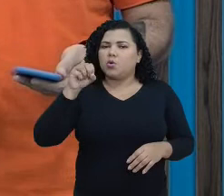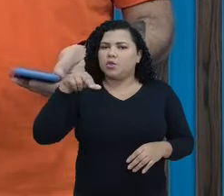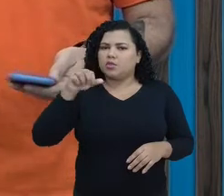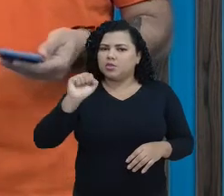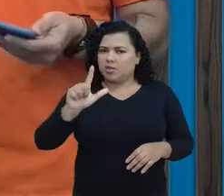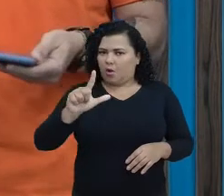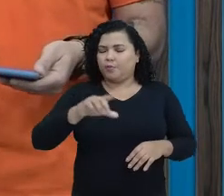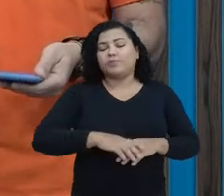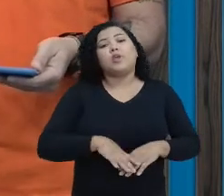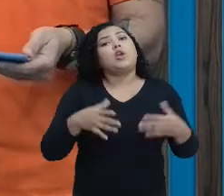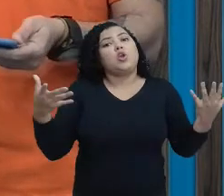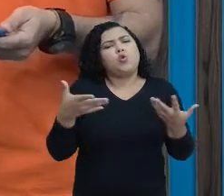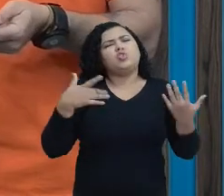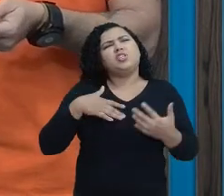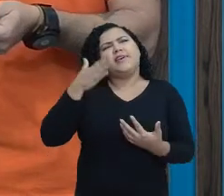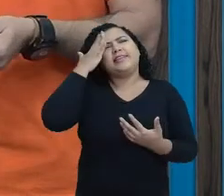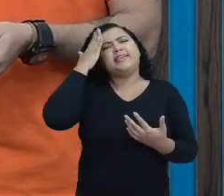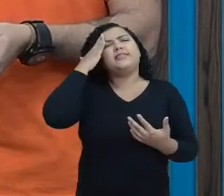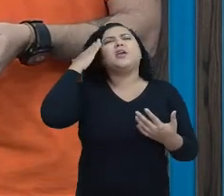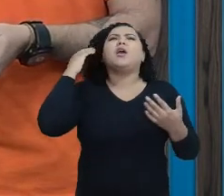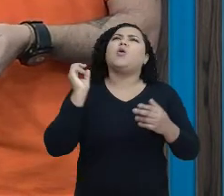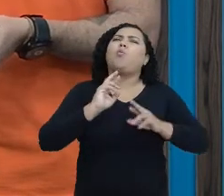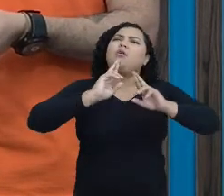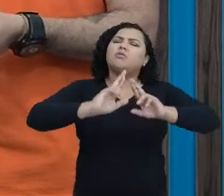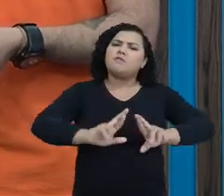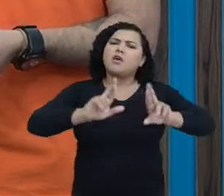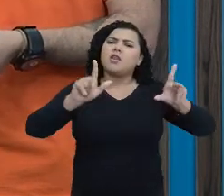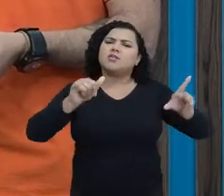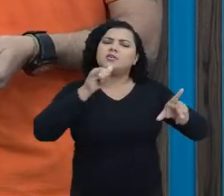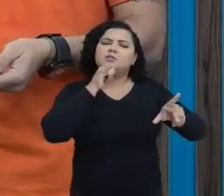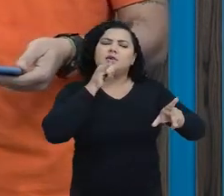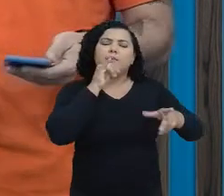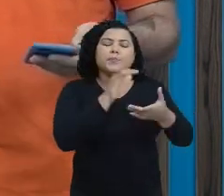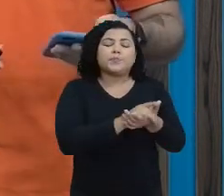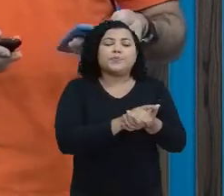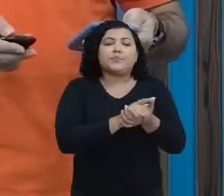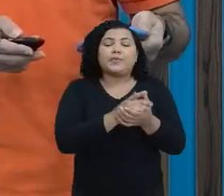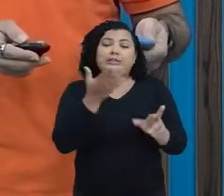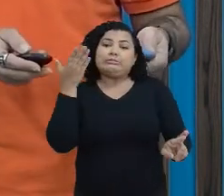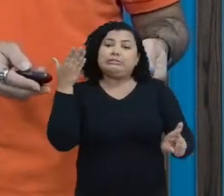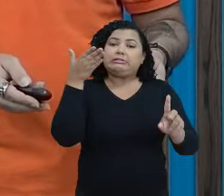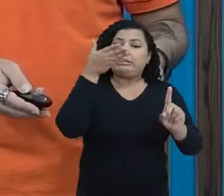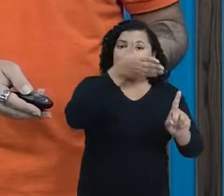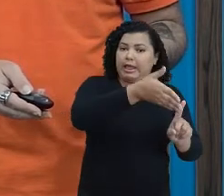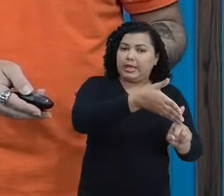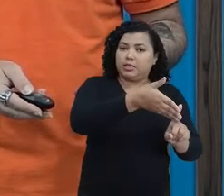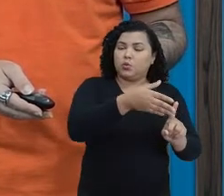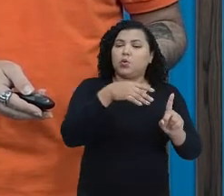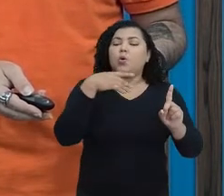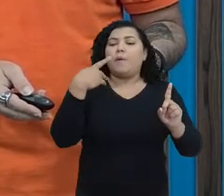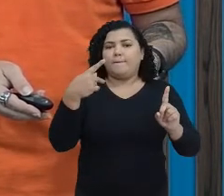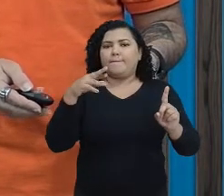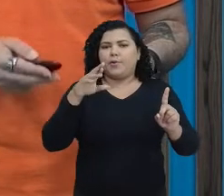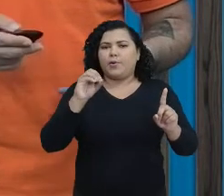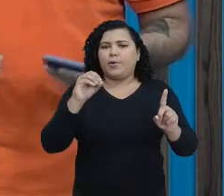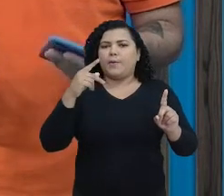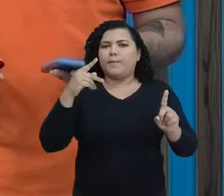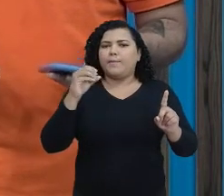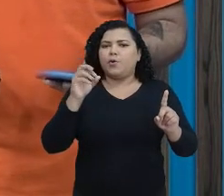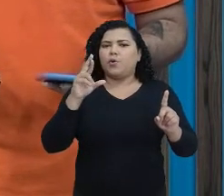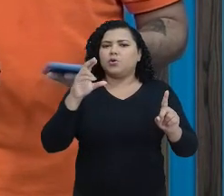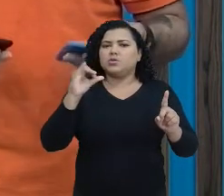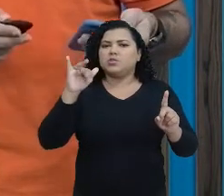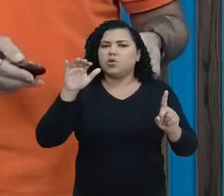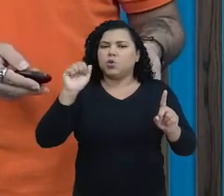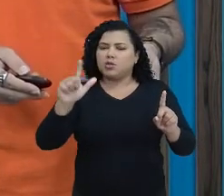tentar diferenciar o que são grandezas diretamente proporcionais e grandezas inversamente proporcionais. Mas a gente vai